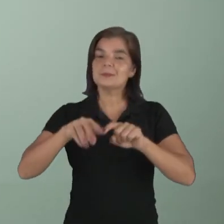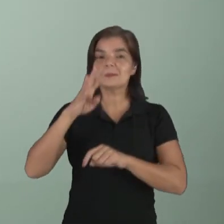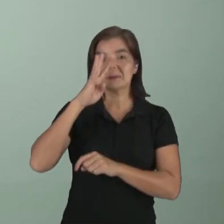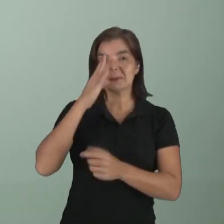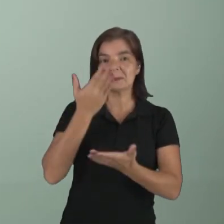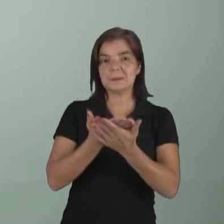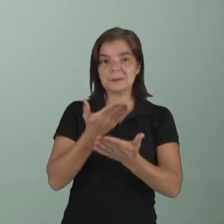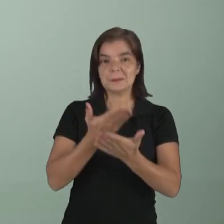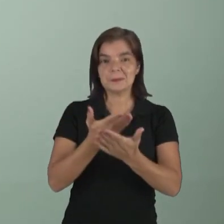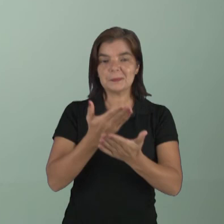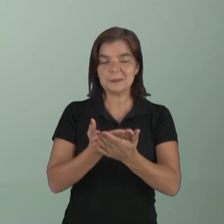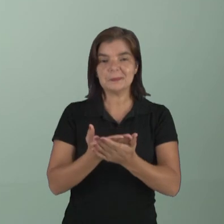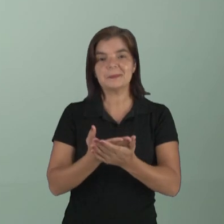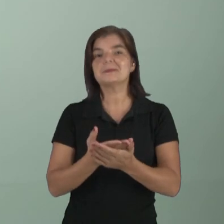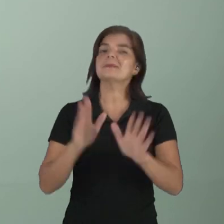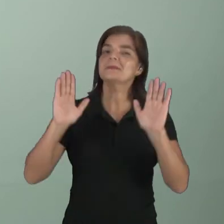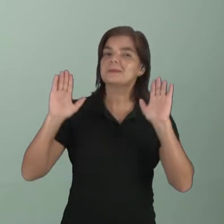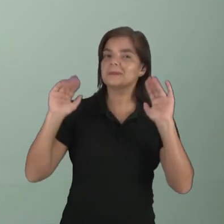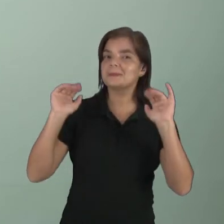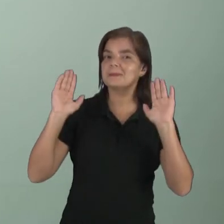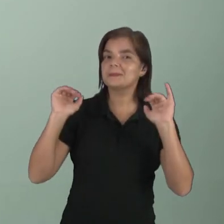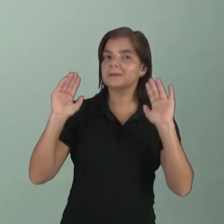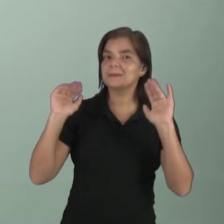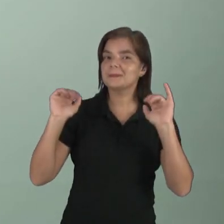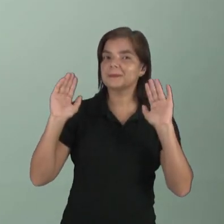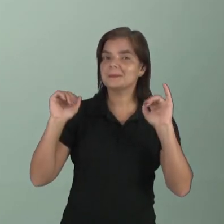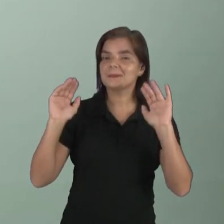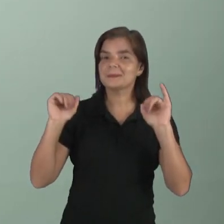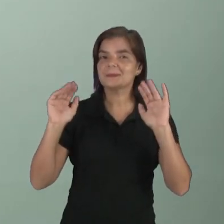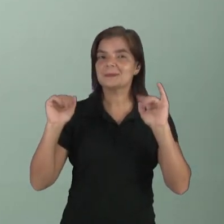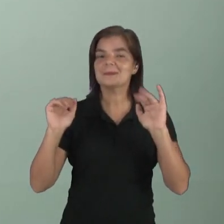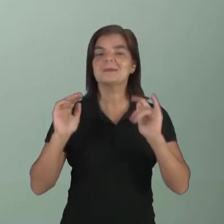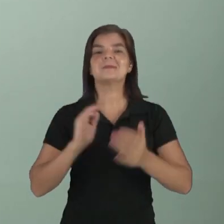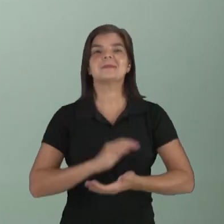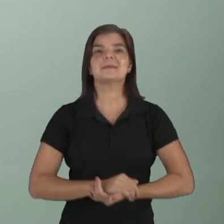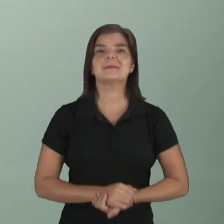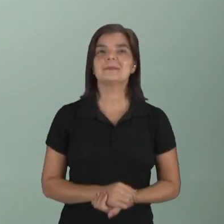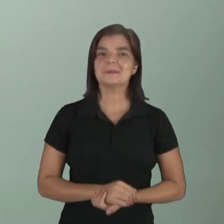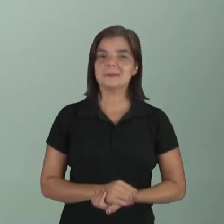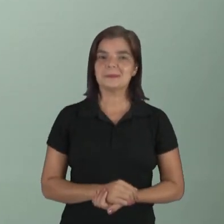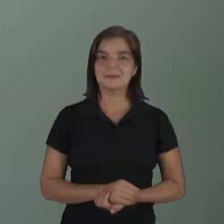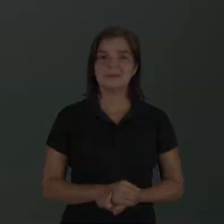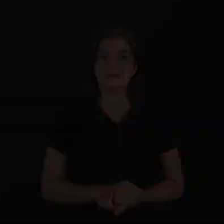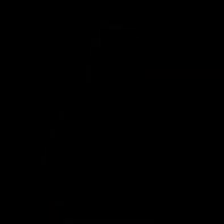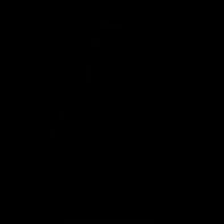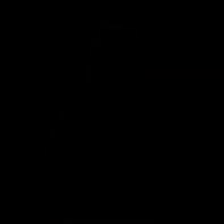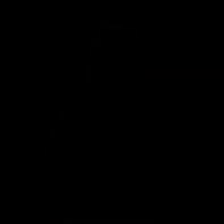assistir essa aula quantas vezes vocês quiserem. E é isso aí, pessoal. Bye, see you next class.